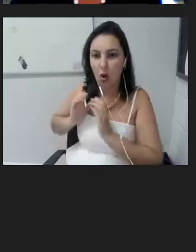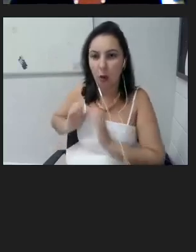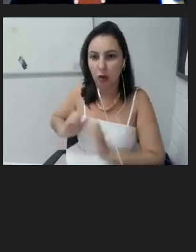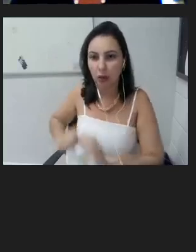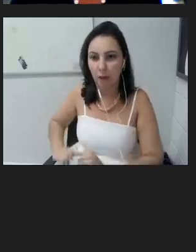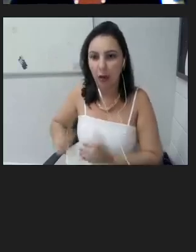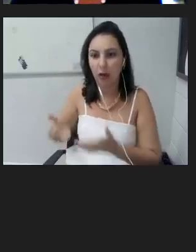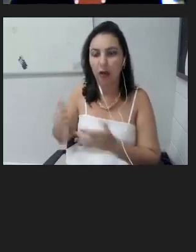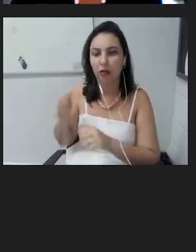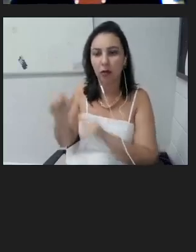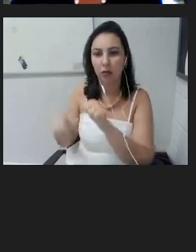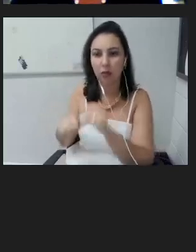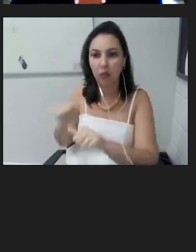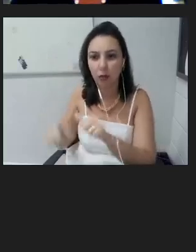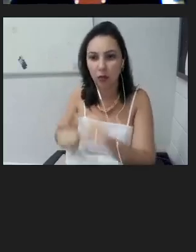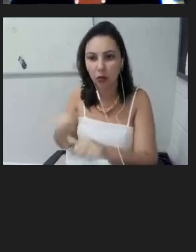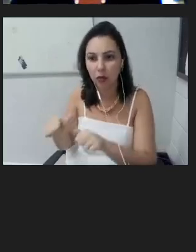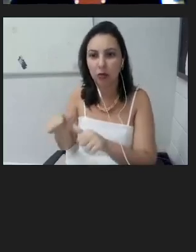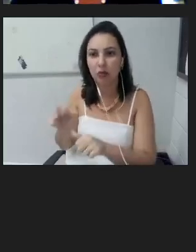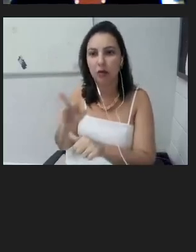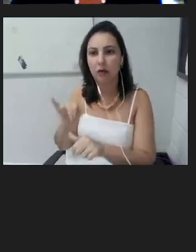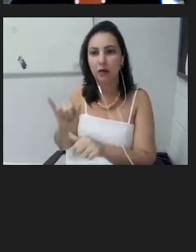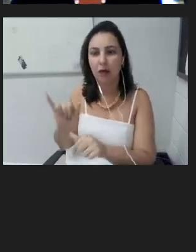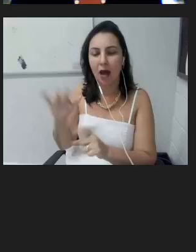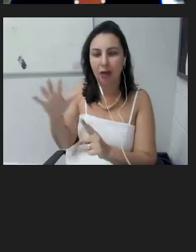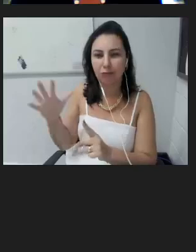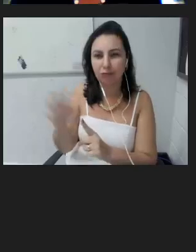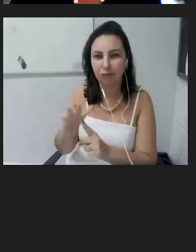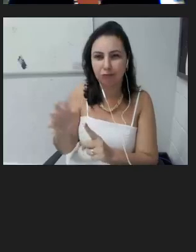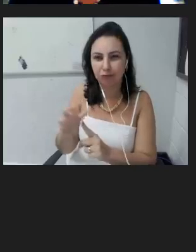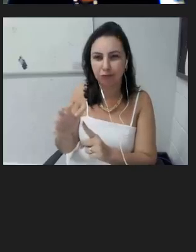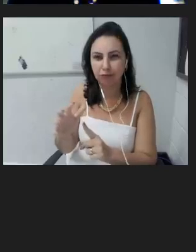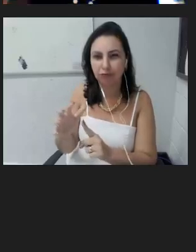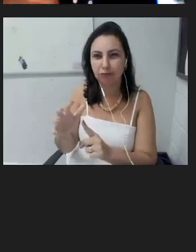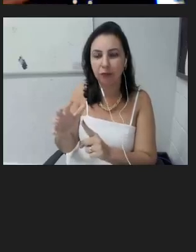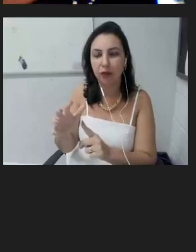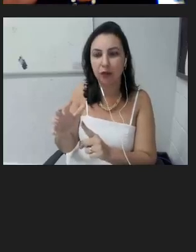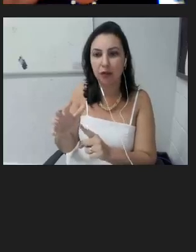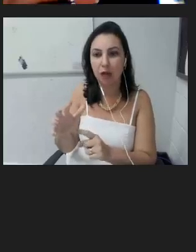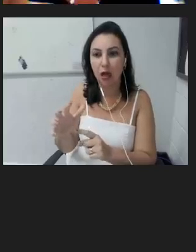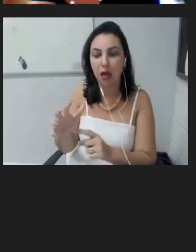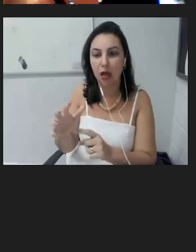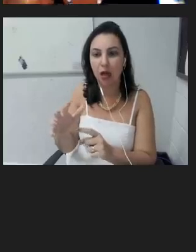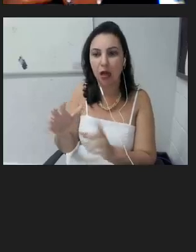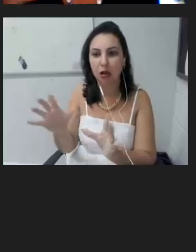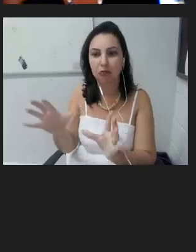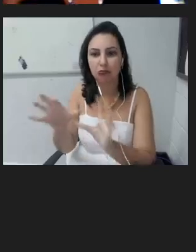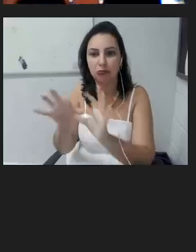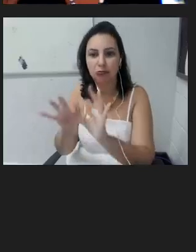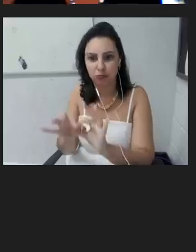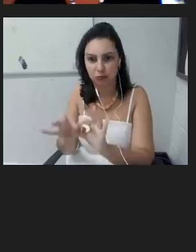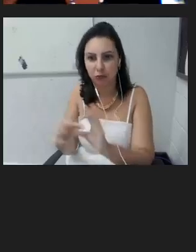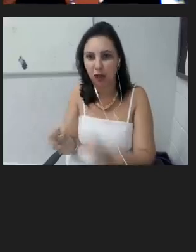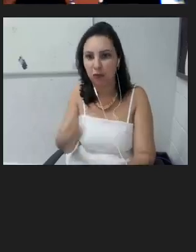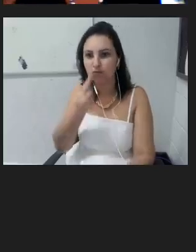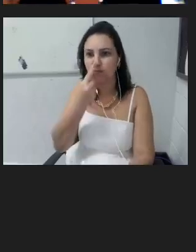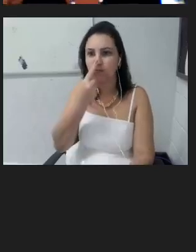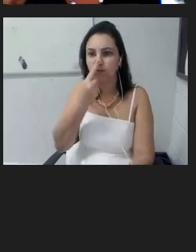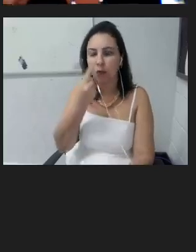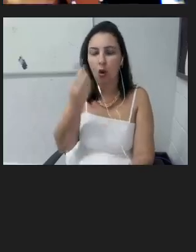como alterações que vão afetar aí a parte afetiva, o primeiro ponto que a gente sempre